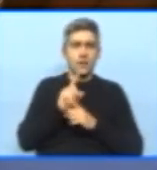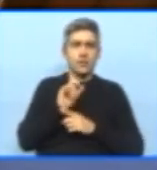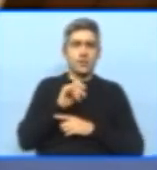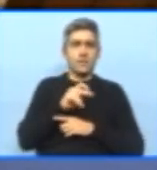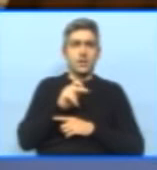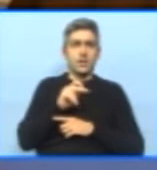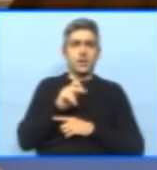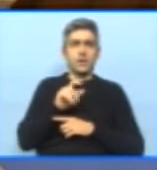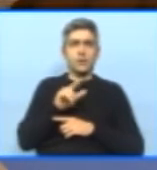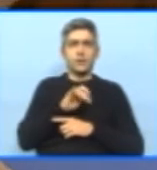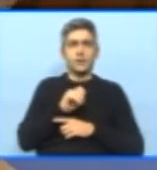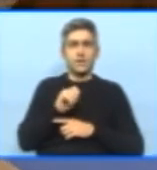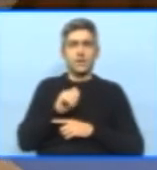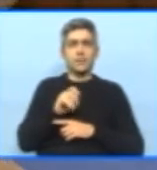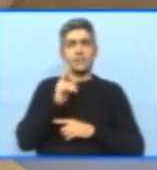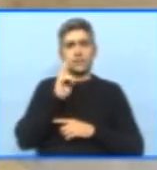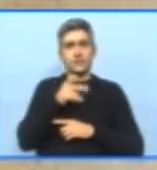nas Eucaristias deste domingo.